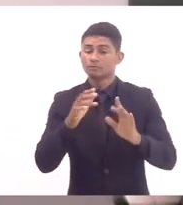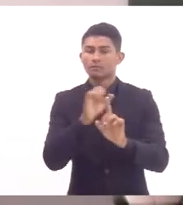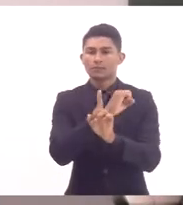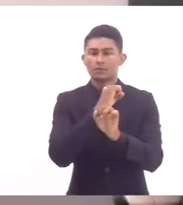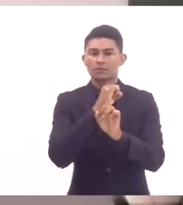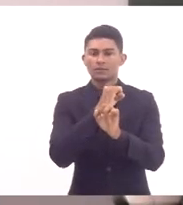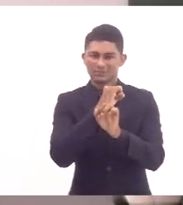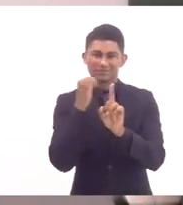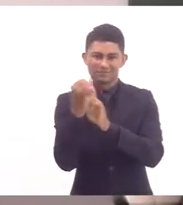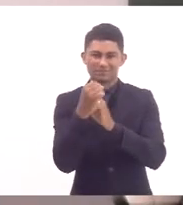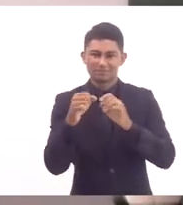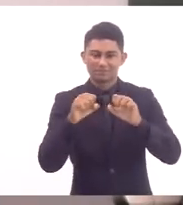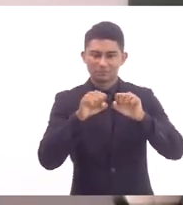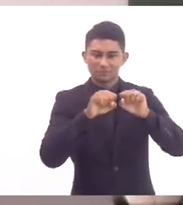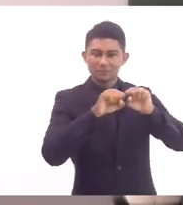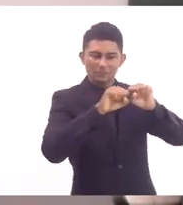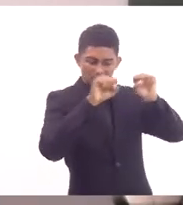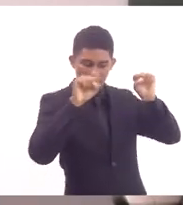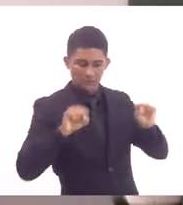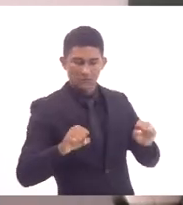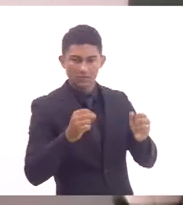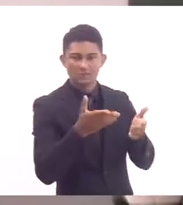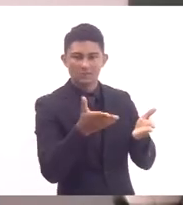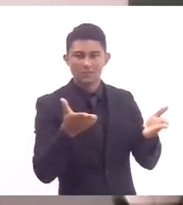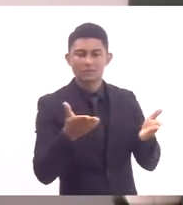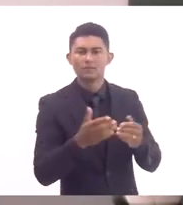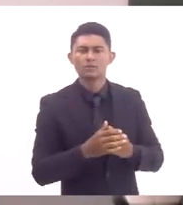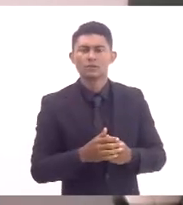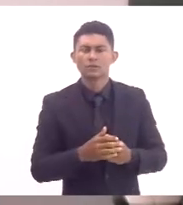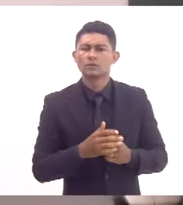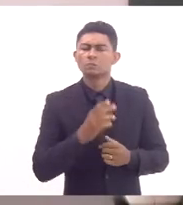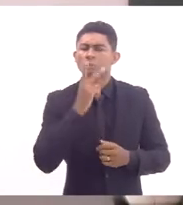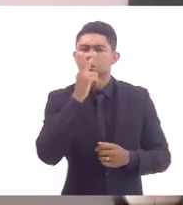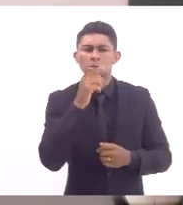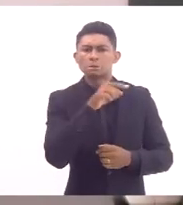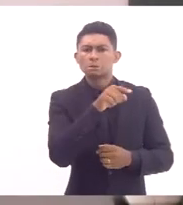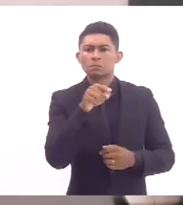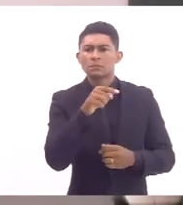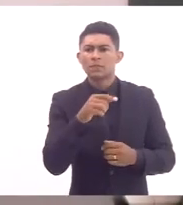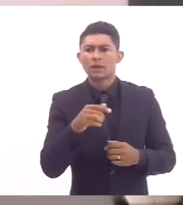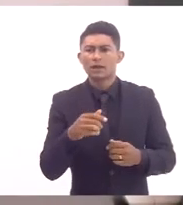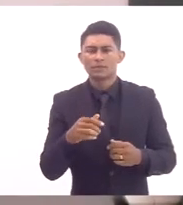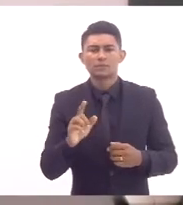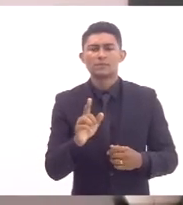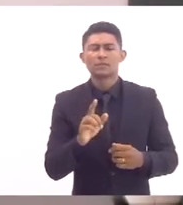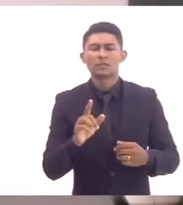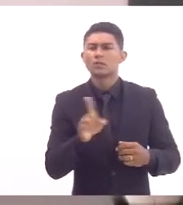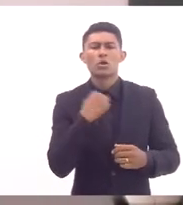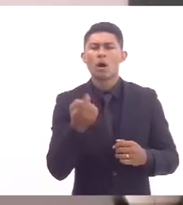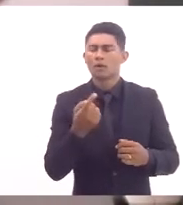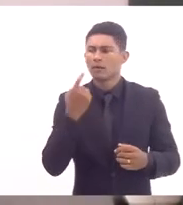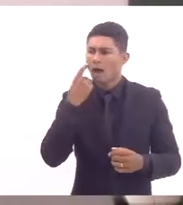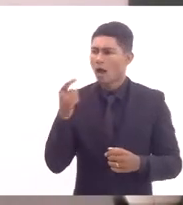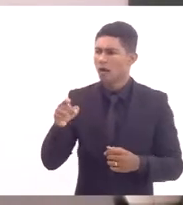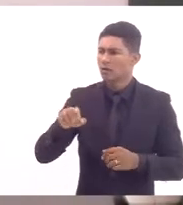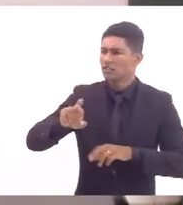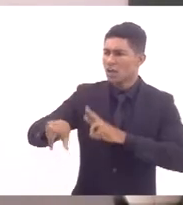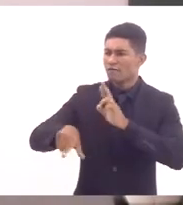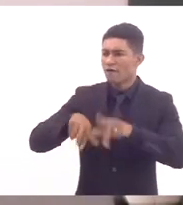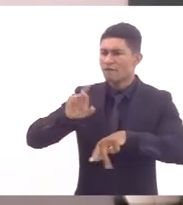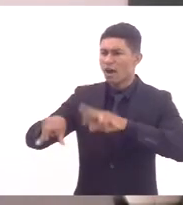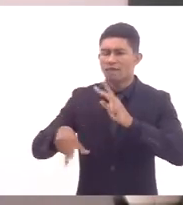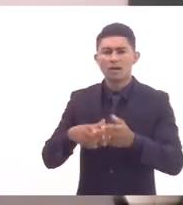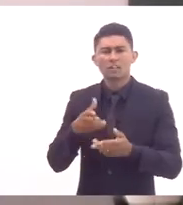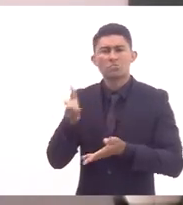ainda não se potencializou para tratarmos os diferentes de forma